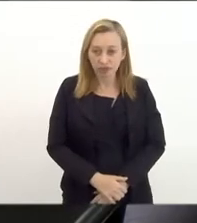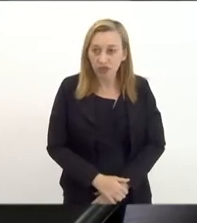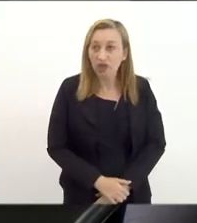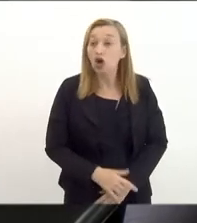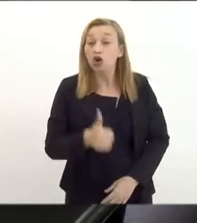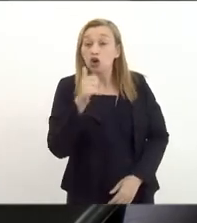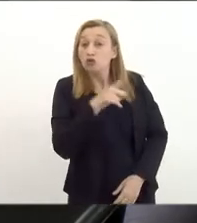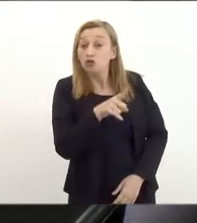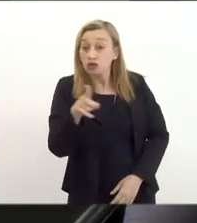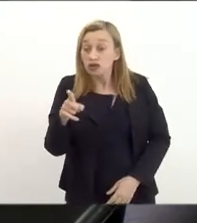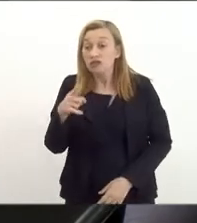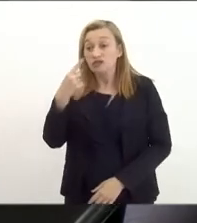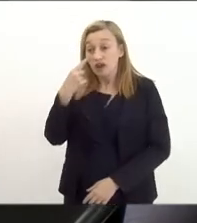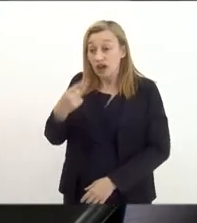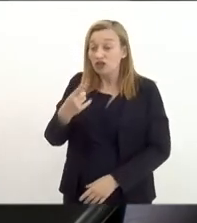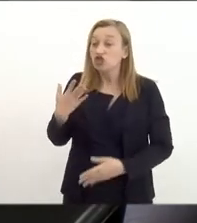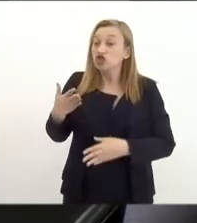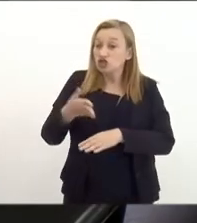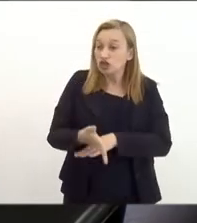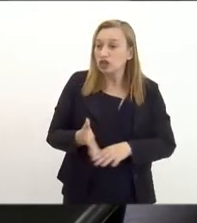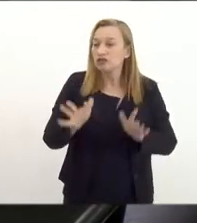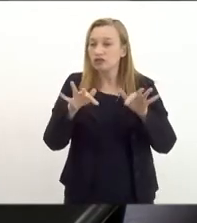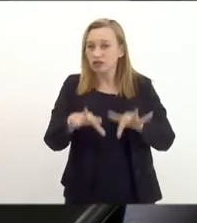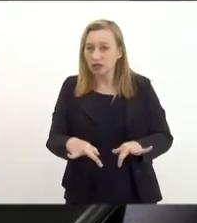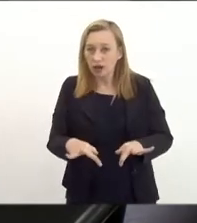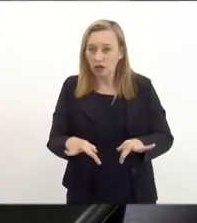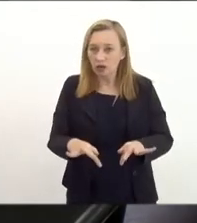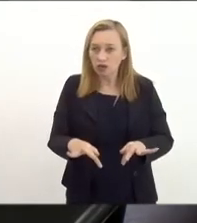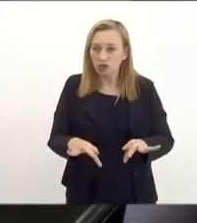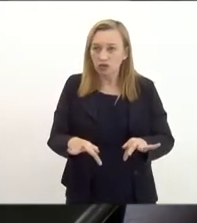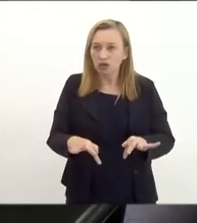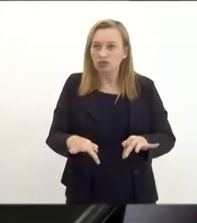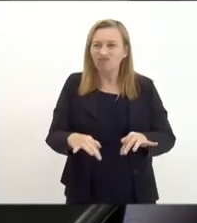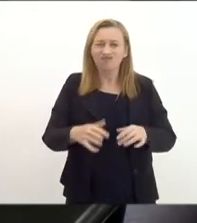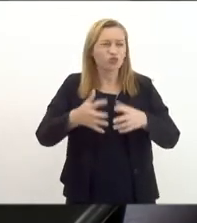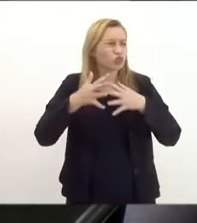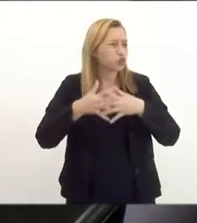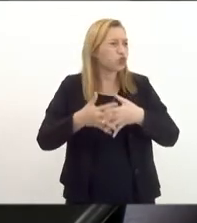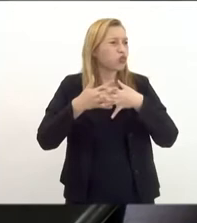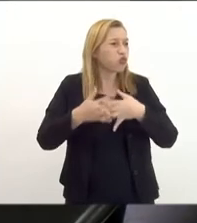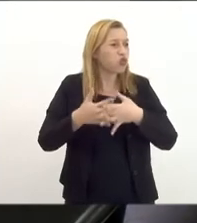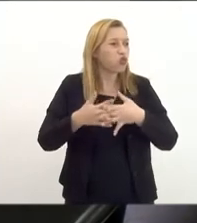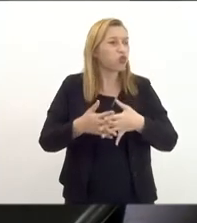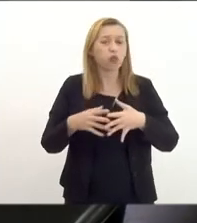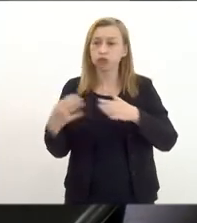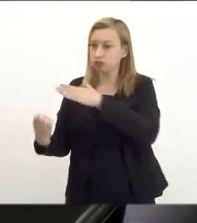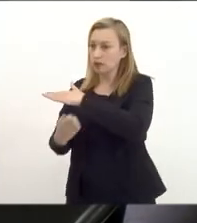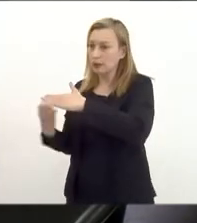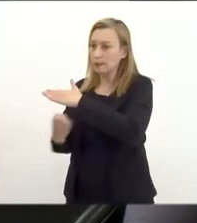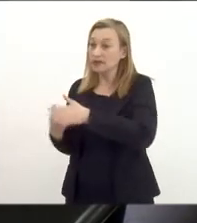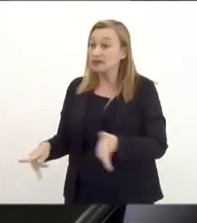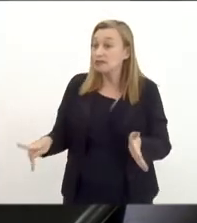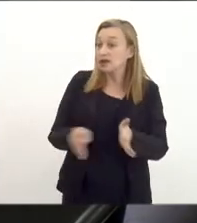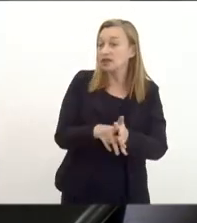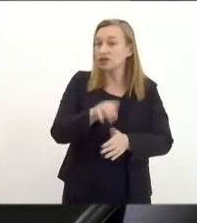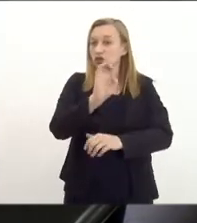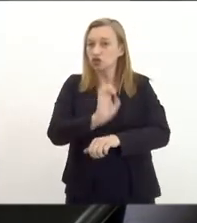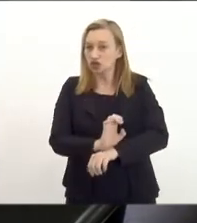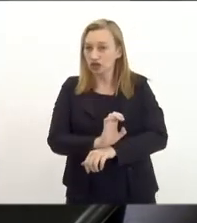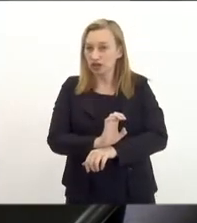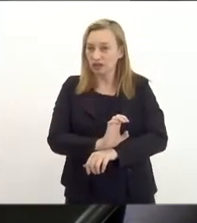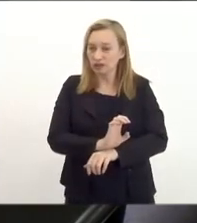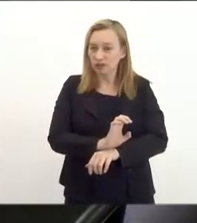senhores e senhoras verão que chegaram final de algo tão complexo que são empresas do Estado